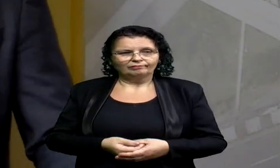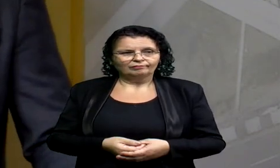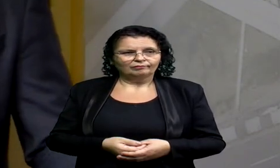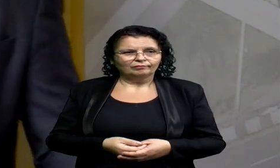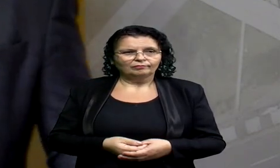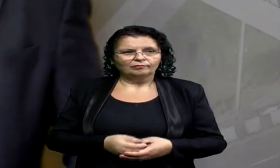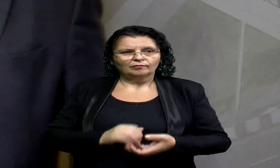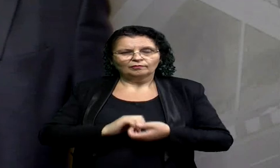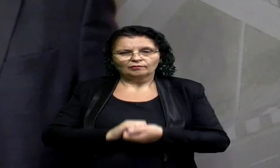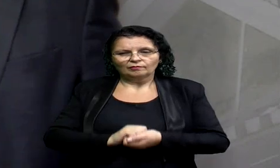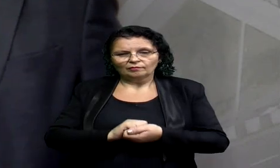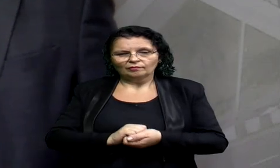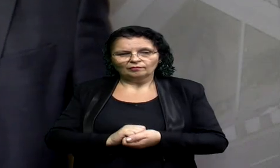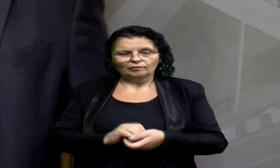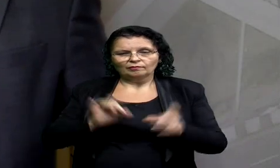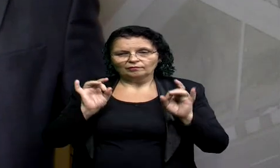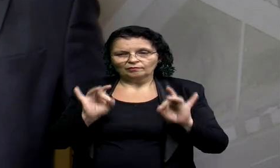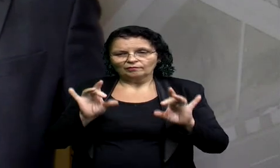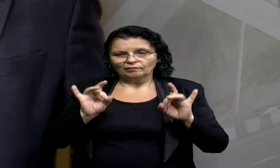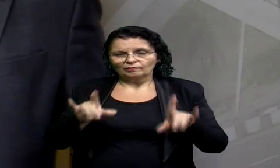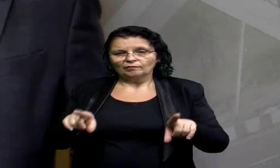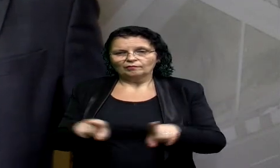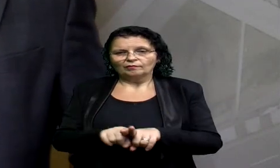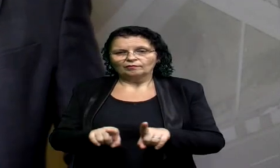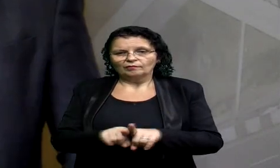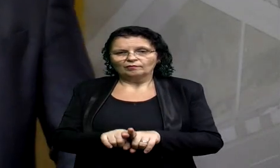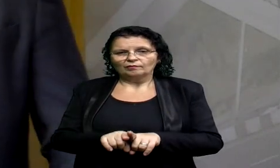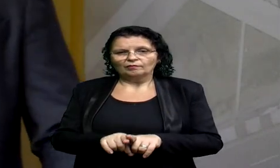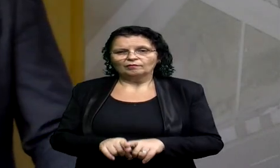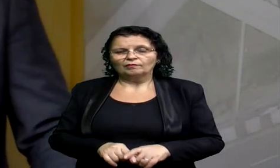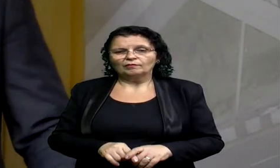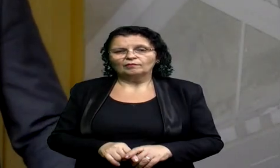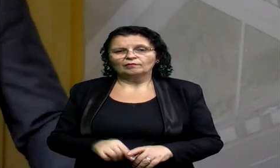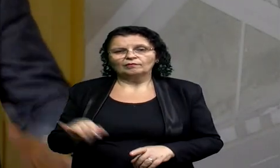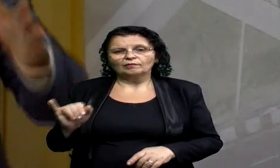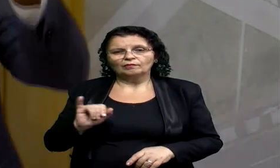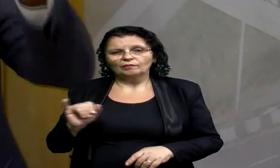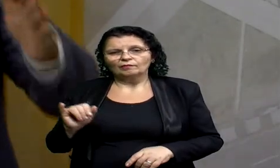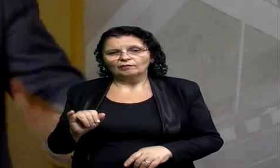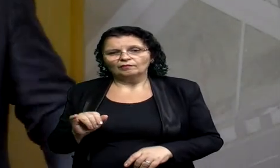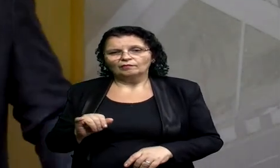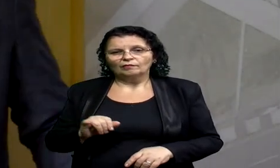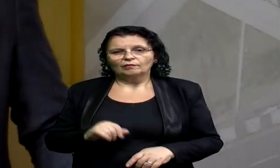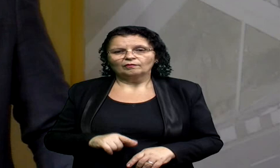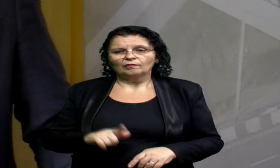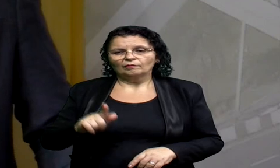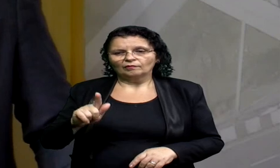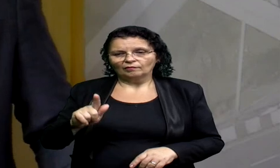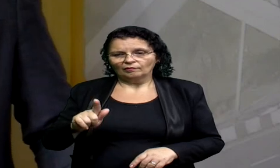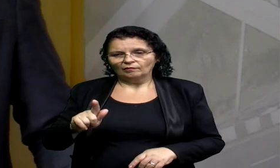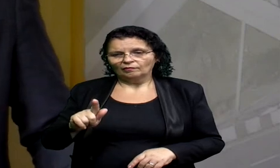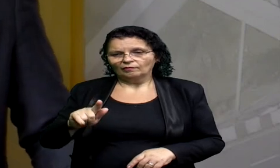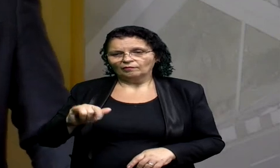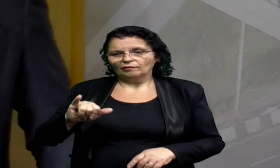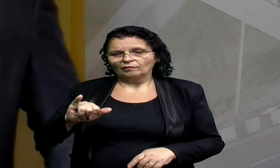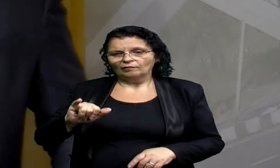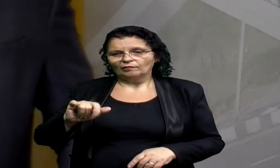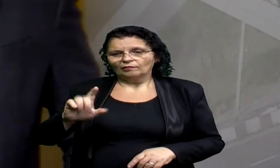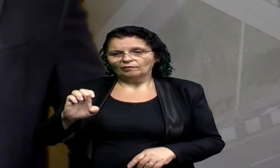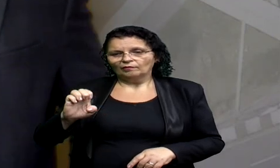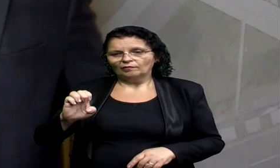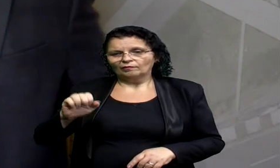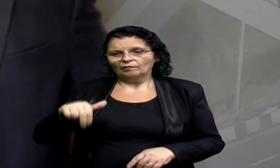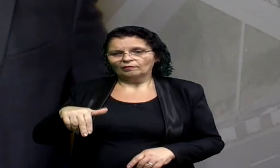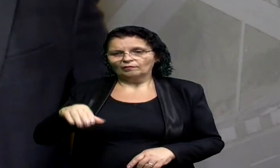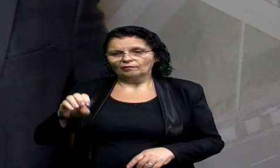saudar em especial Presidente e pastora Cristiana meu irmão pastor Gileno que tá lá no fundo foi lá de Santa